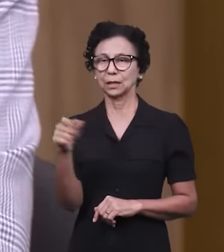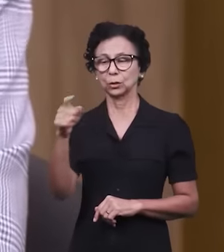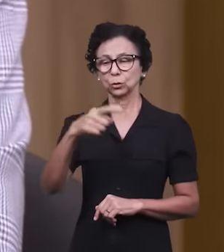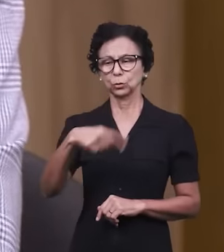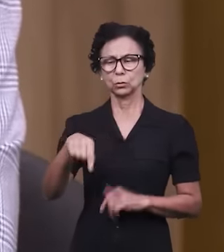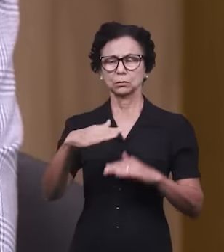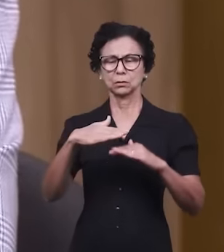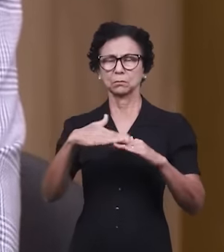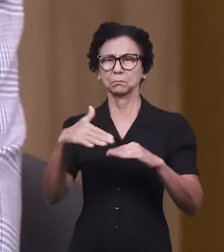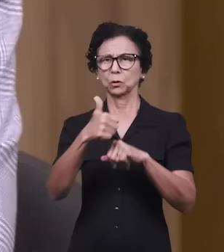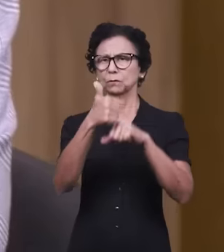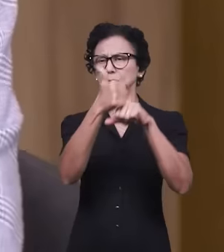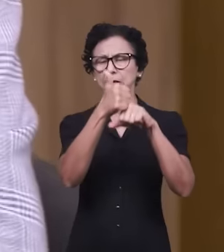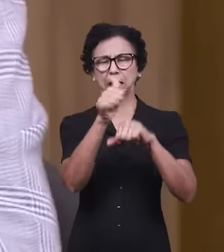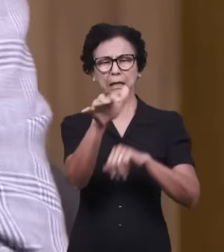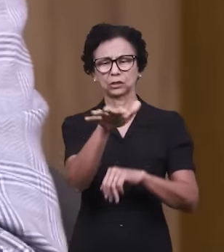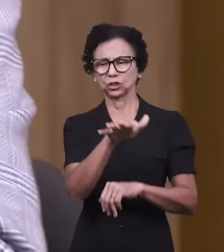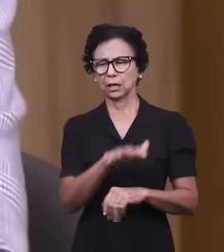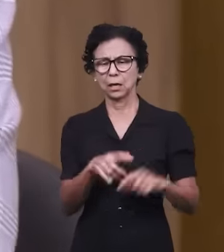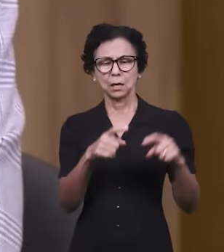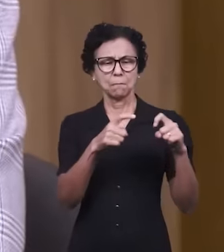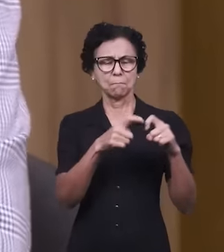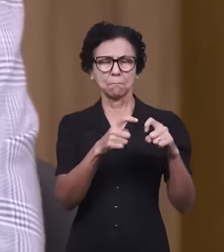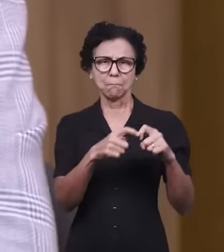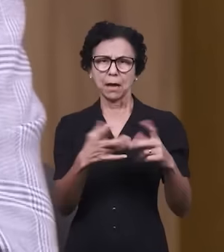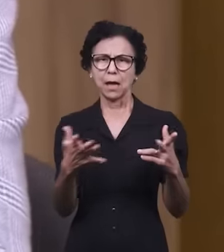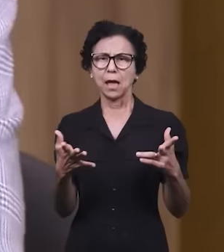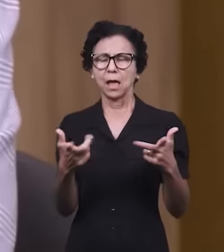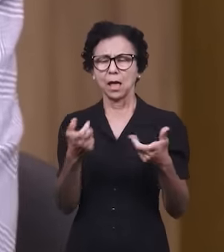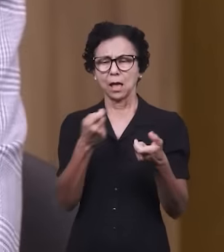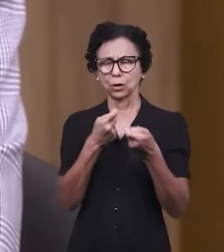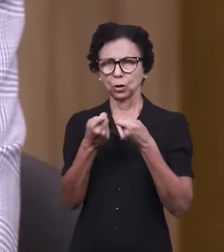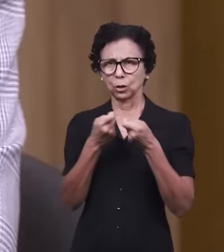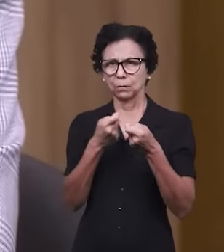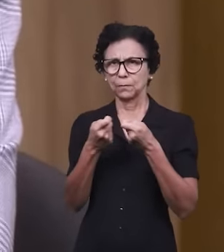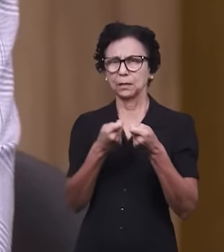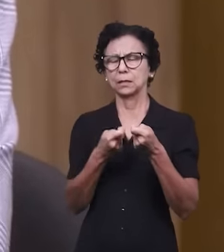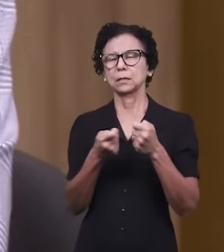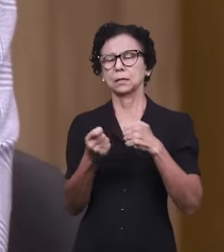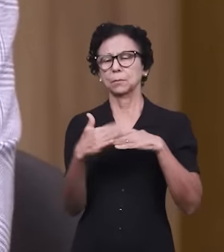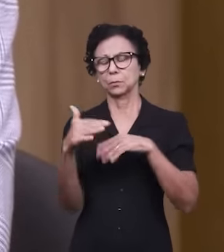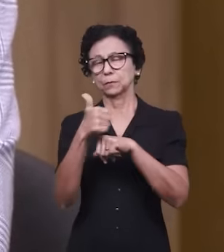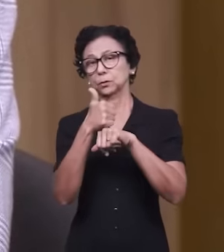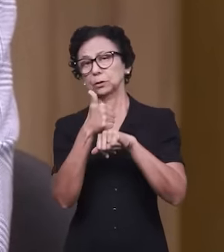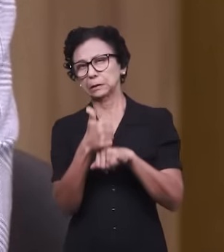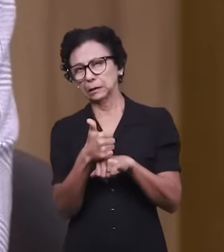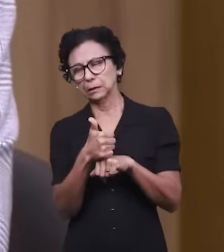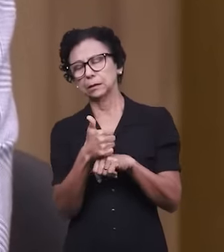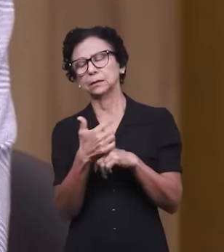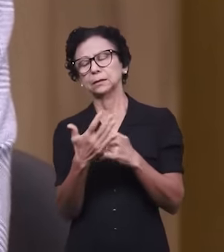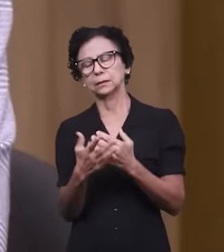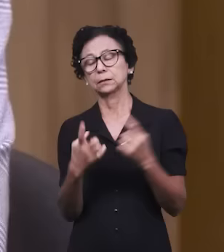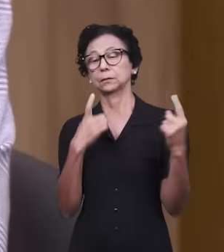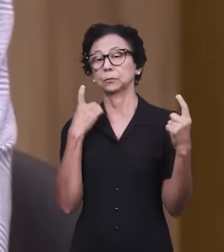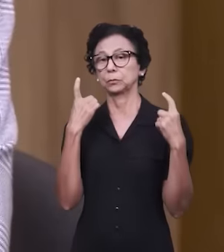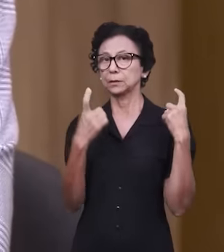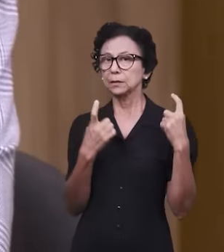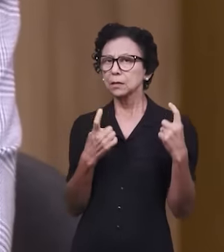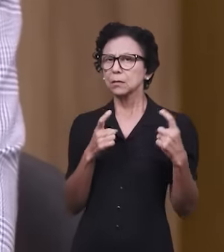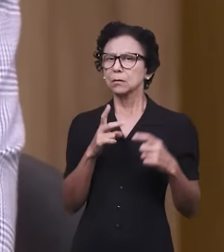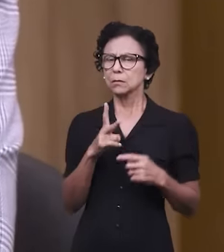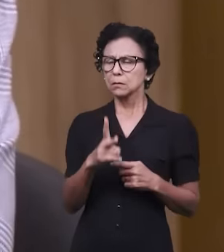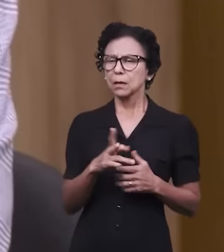profissionais liberais, médicos, economistas. A preocupação sempre nossa é essa.